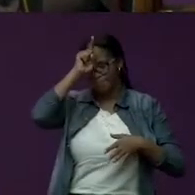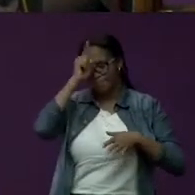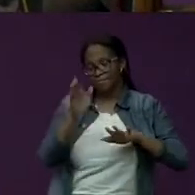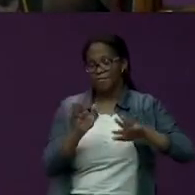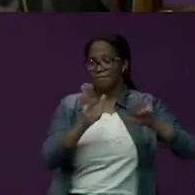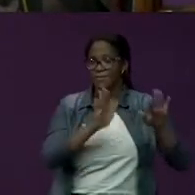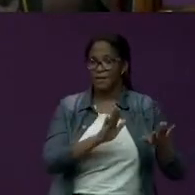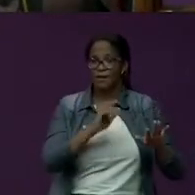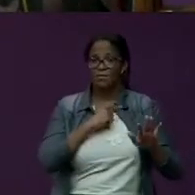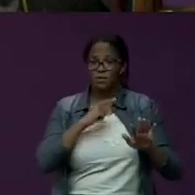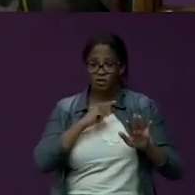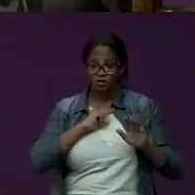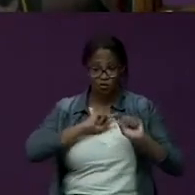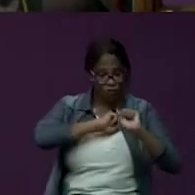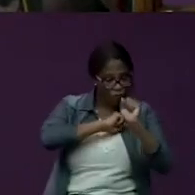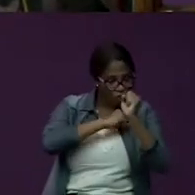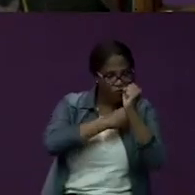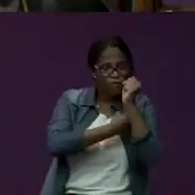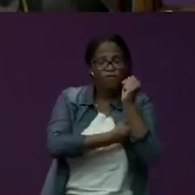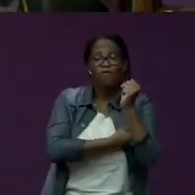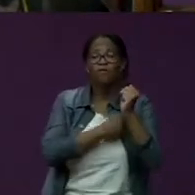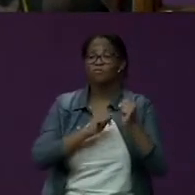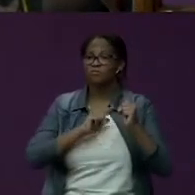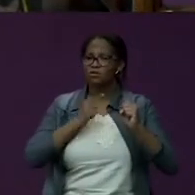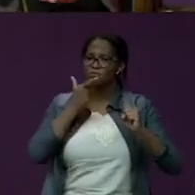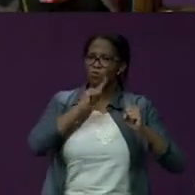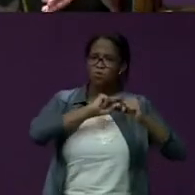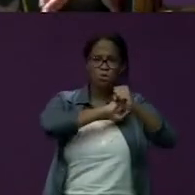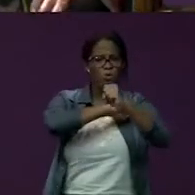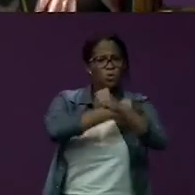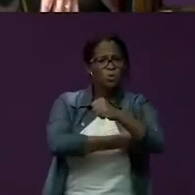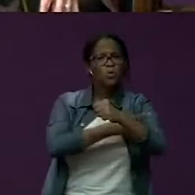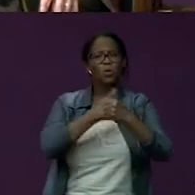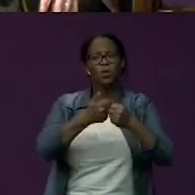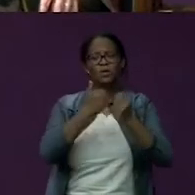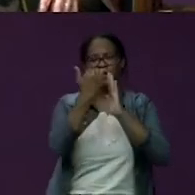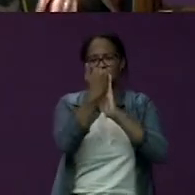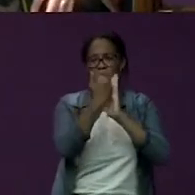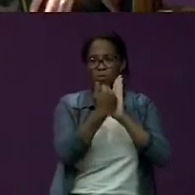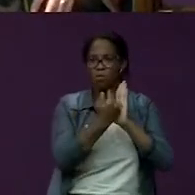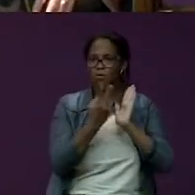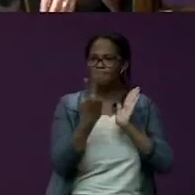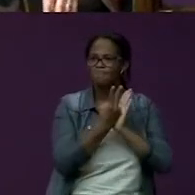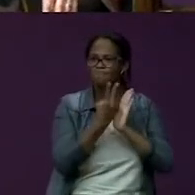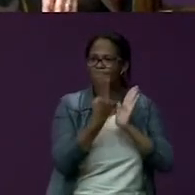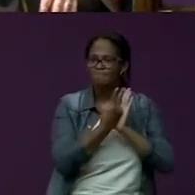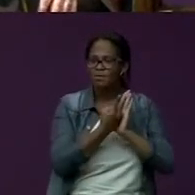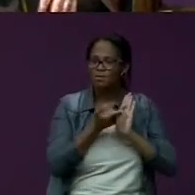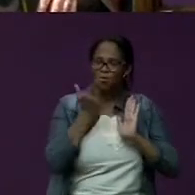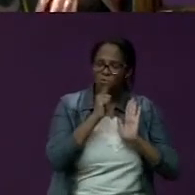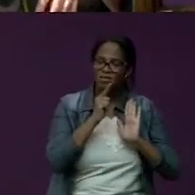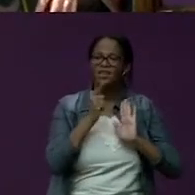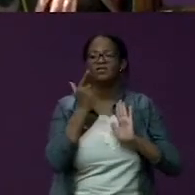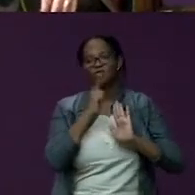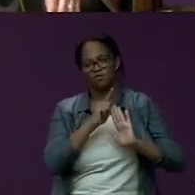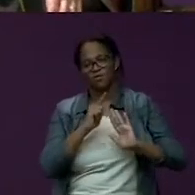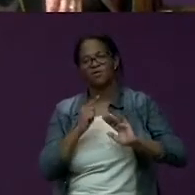se a gente tiver essa força, se a gente conseguir manter esses programas, se a gente passa por